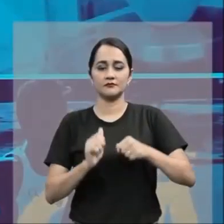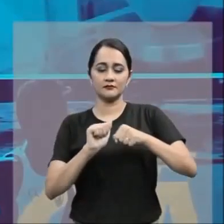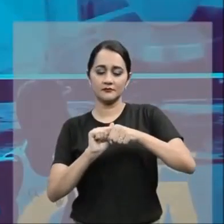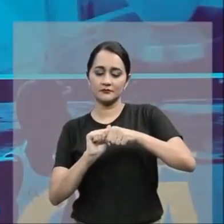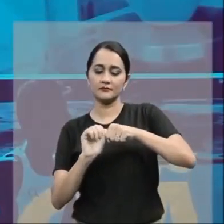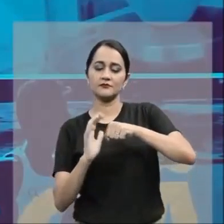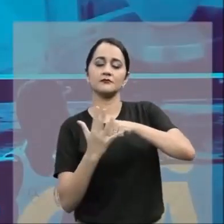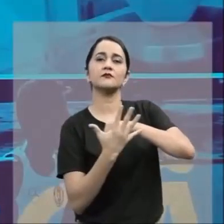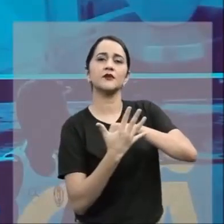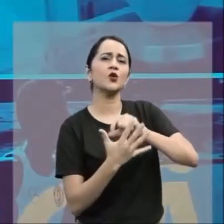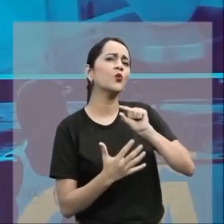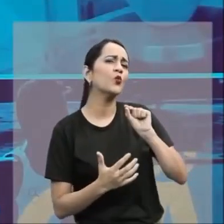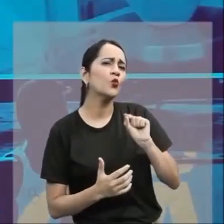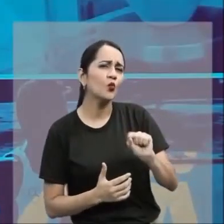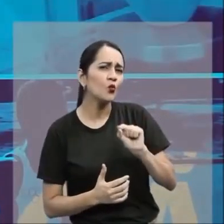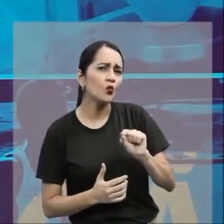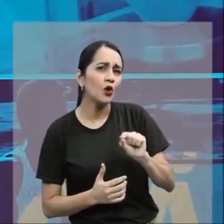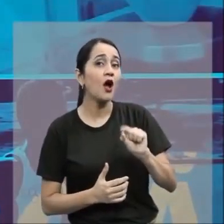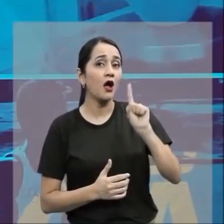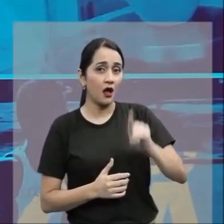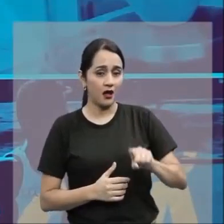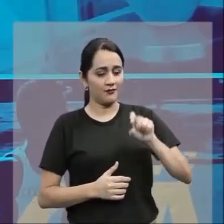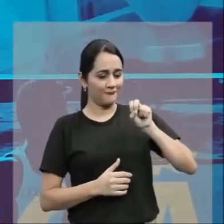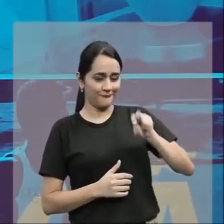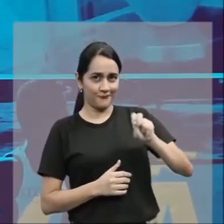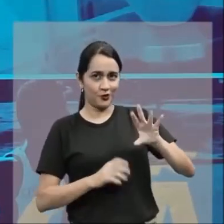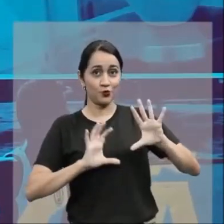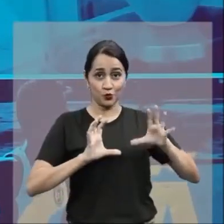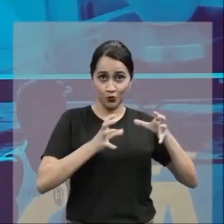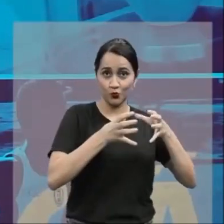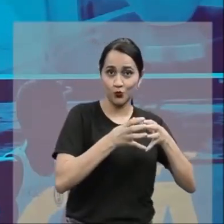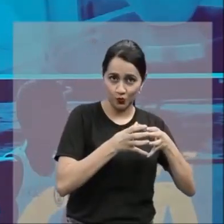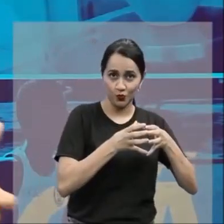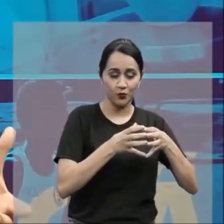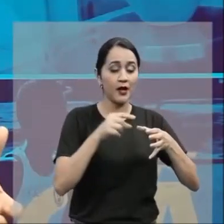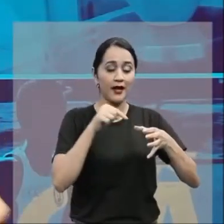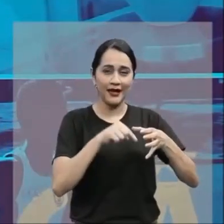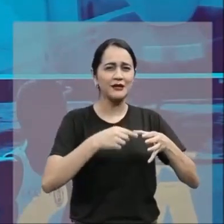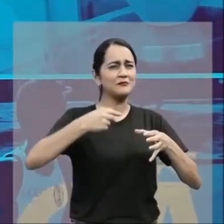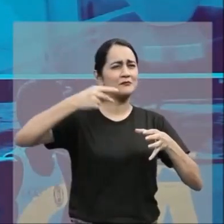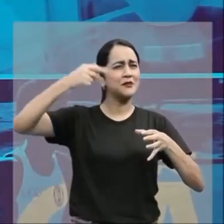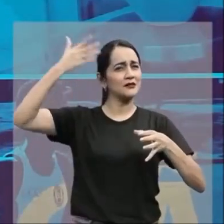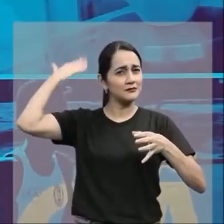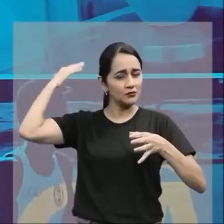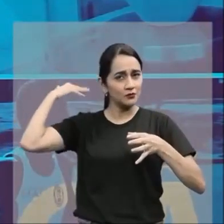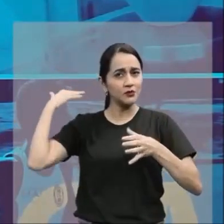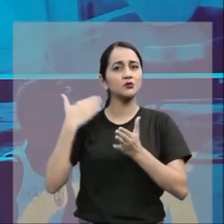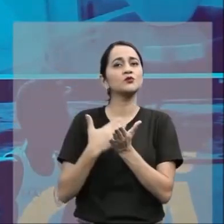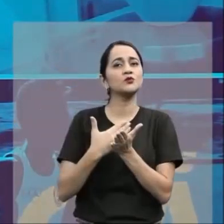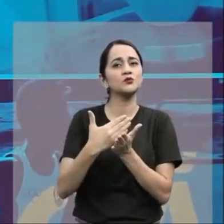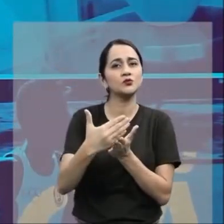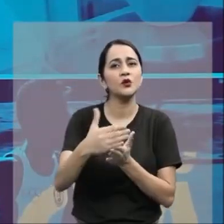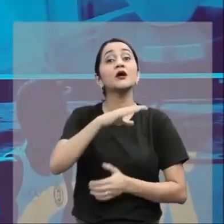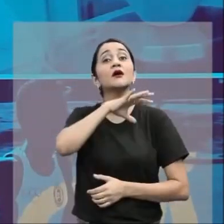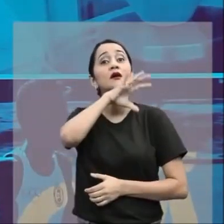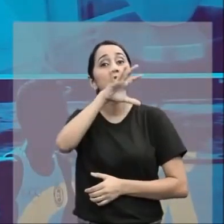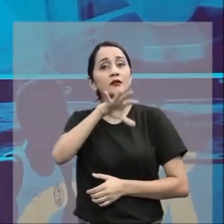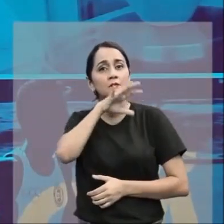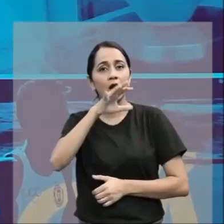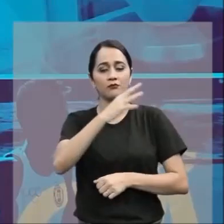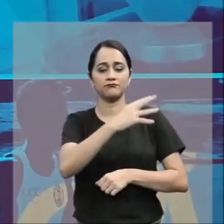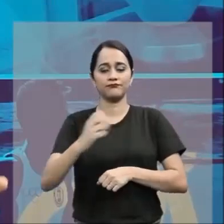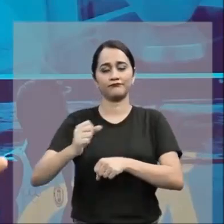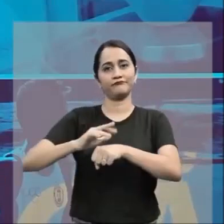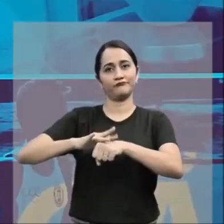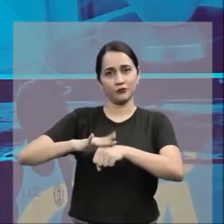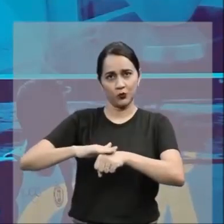O coronavírus é uma família de vírus, né? Que inicialmente tem a sua origem em